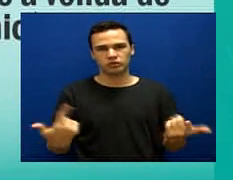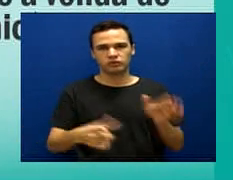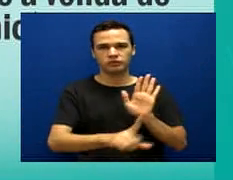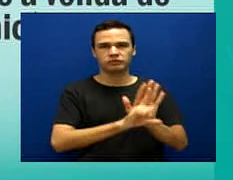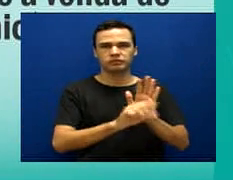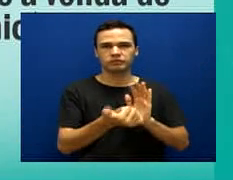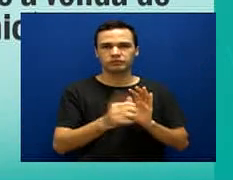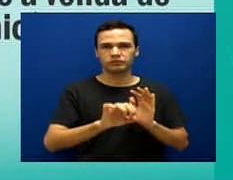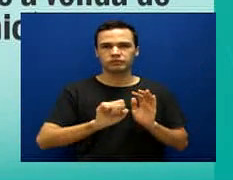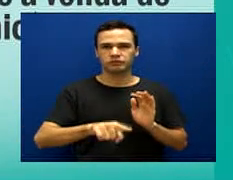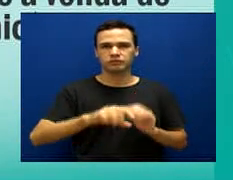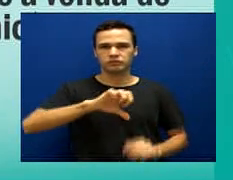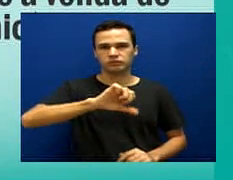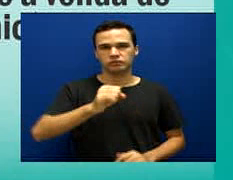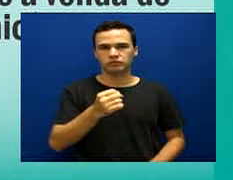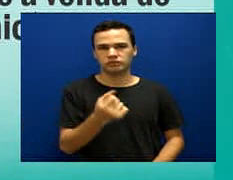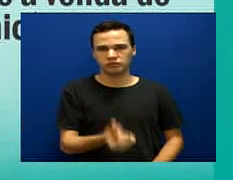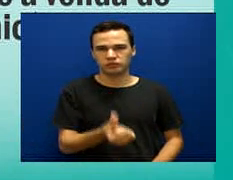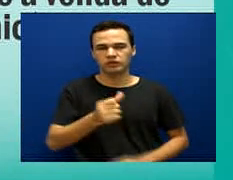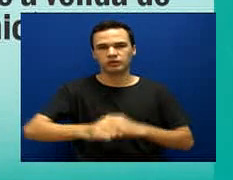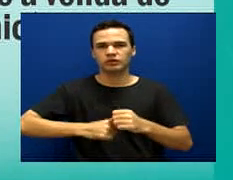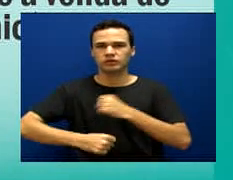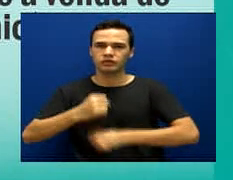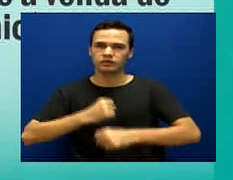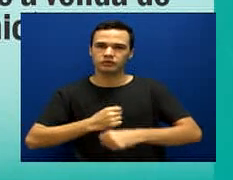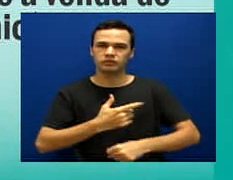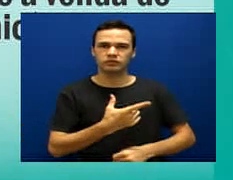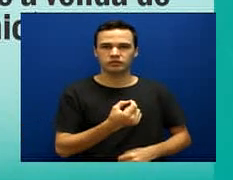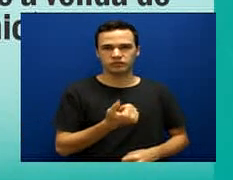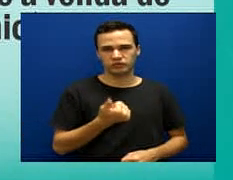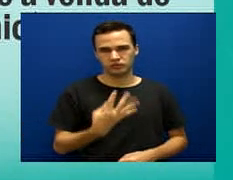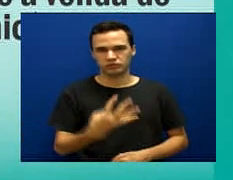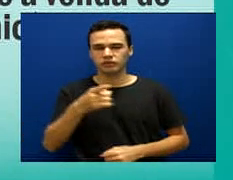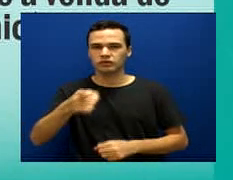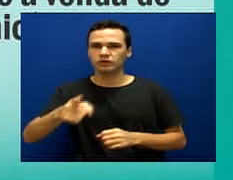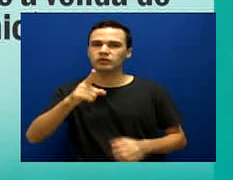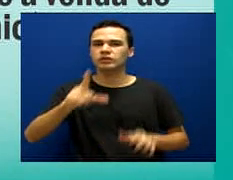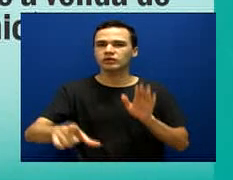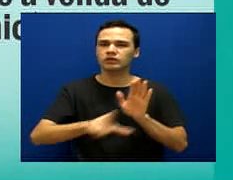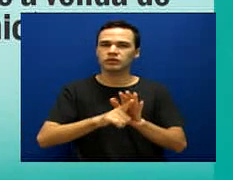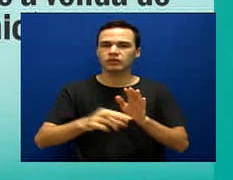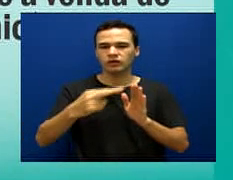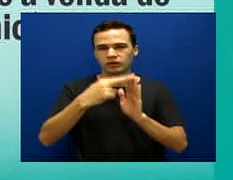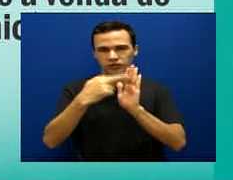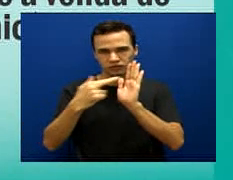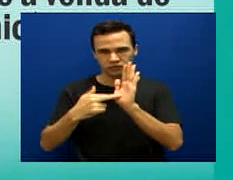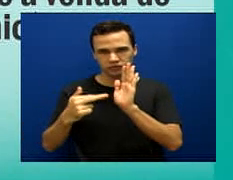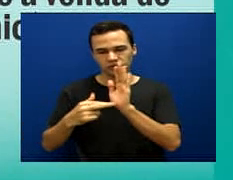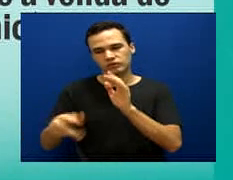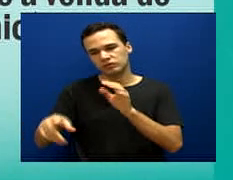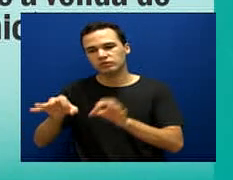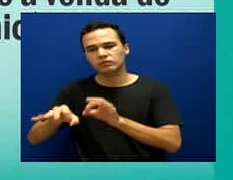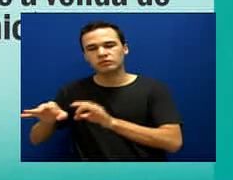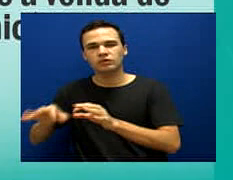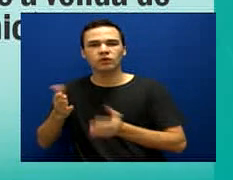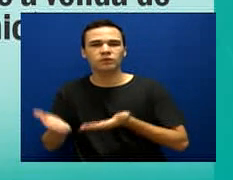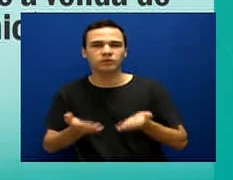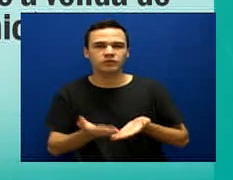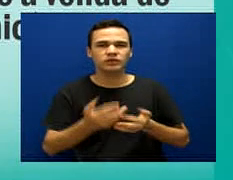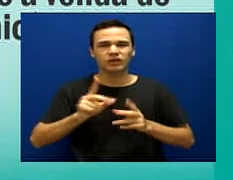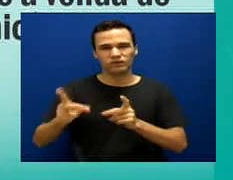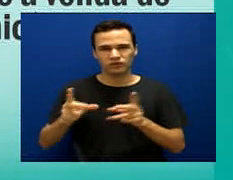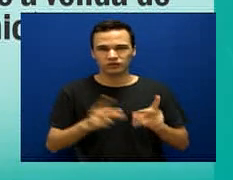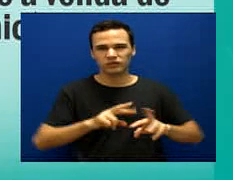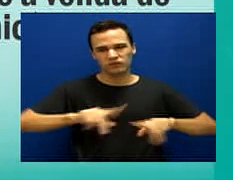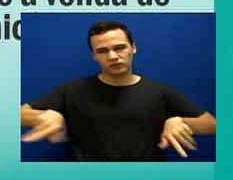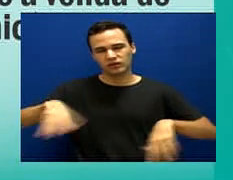Lei 10.986, de 2014, estabelece critérios para a criação, a reprodução e a venda de animais